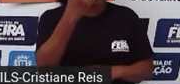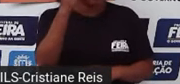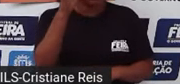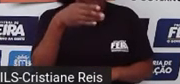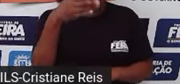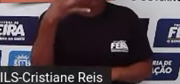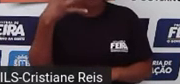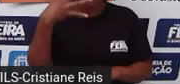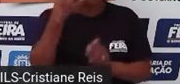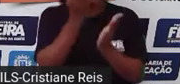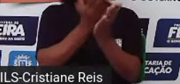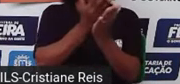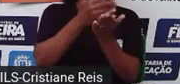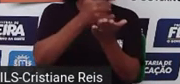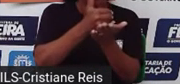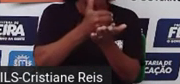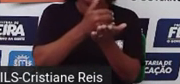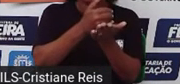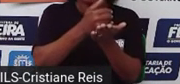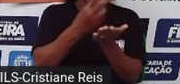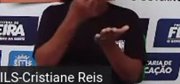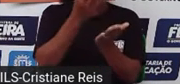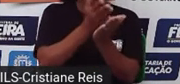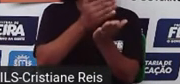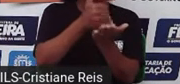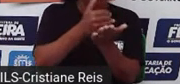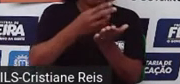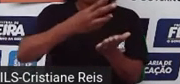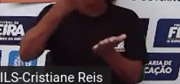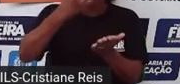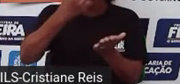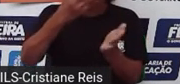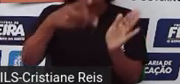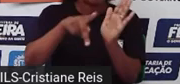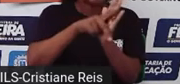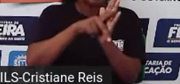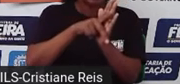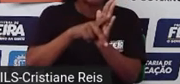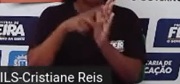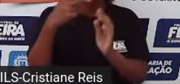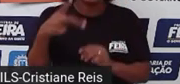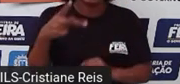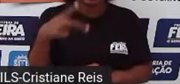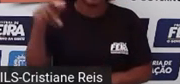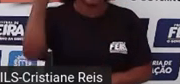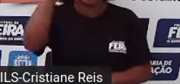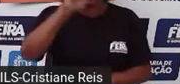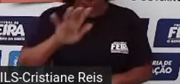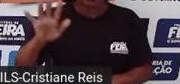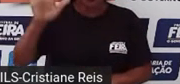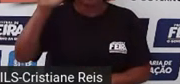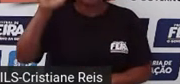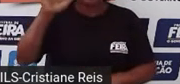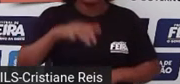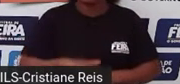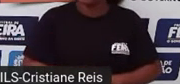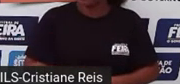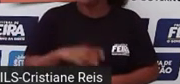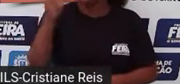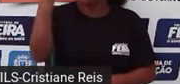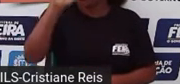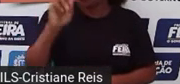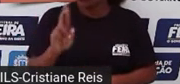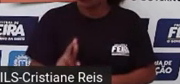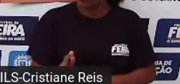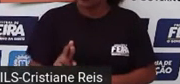né pertencente ao continente asiático ele tem um número de habitantes considerável mais